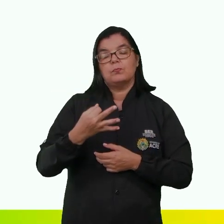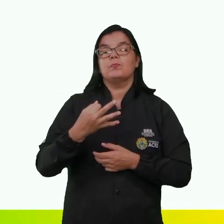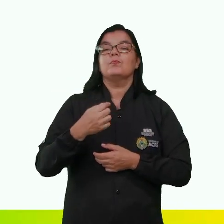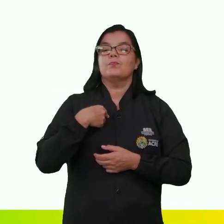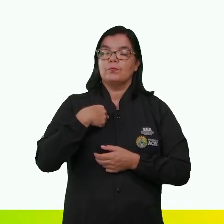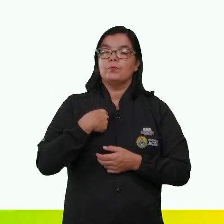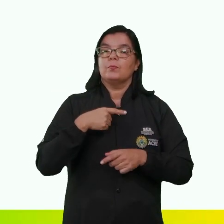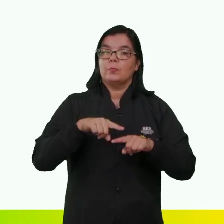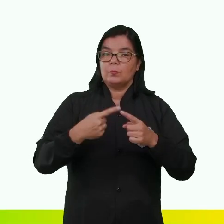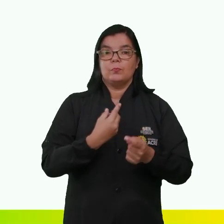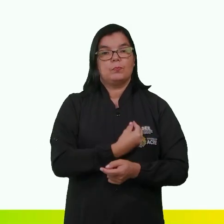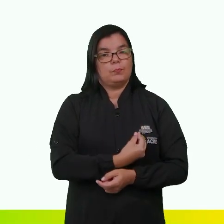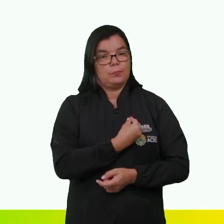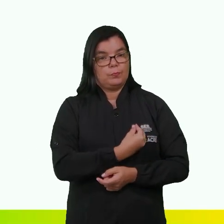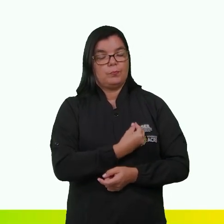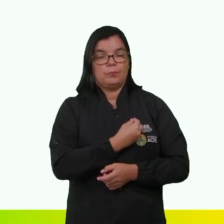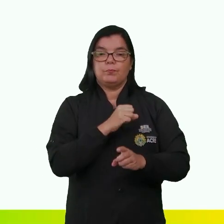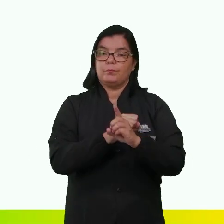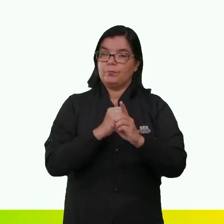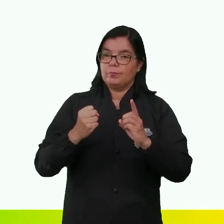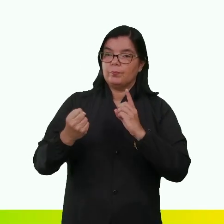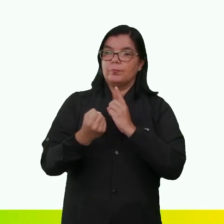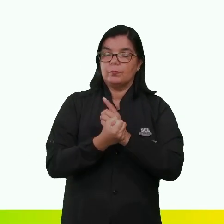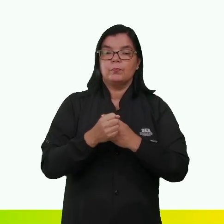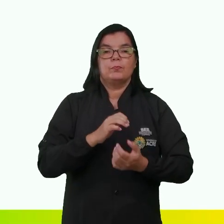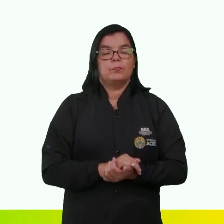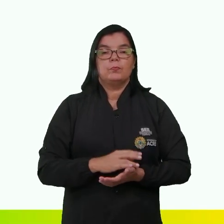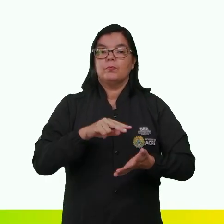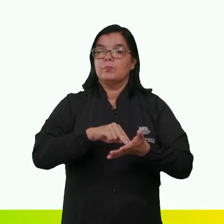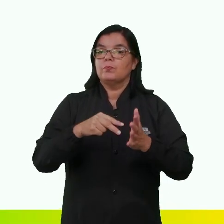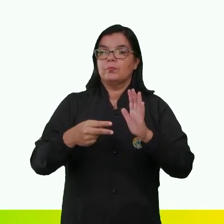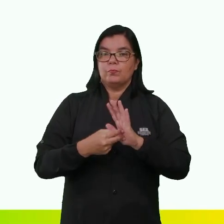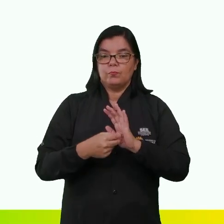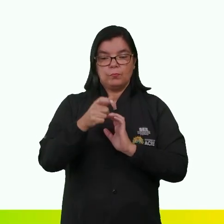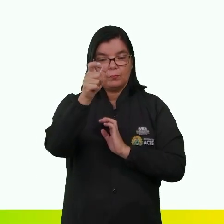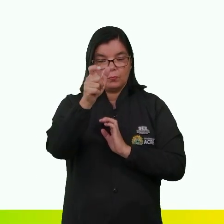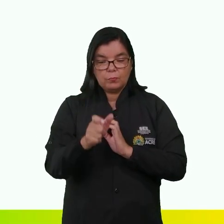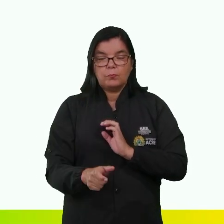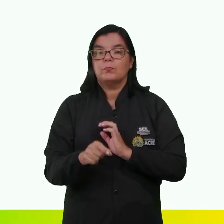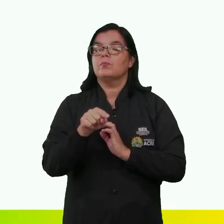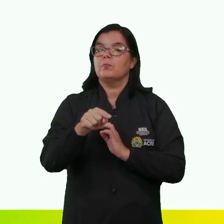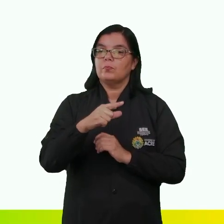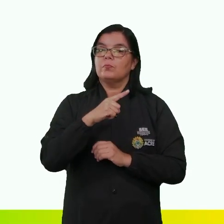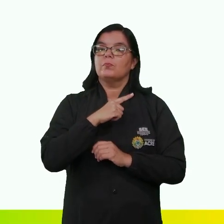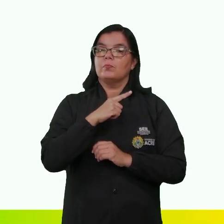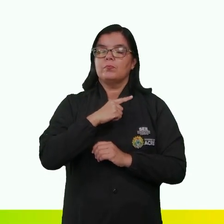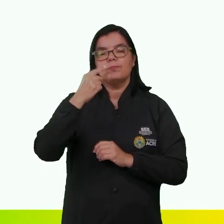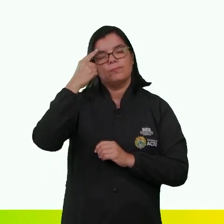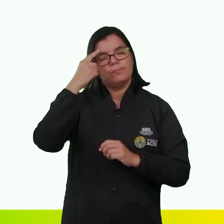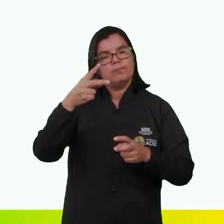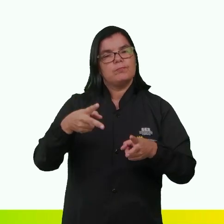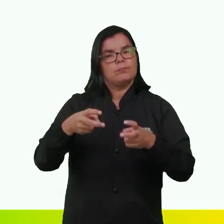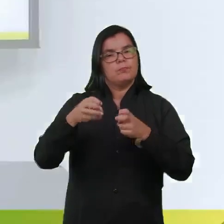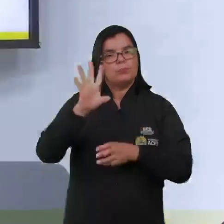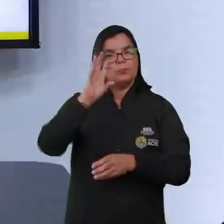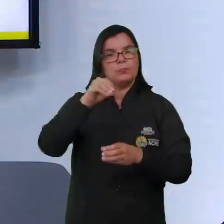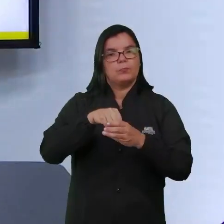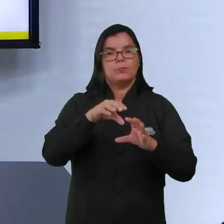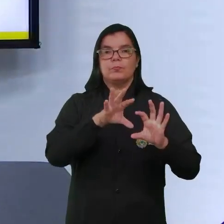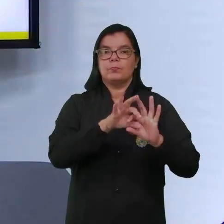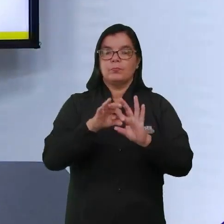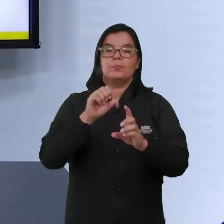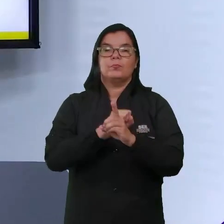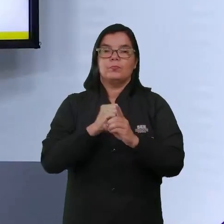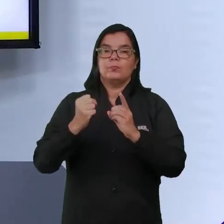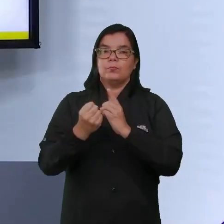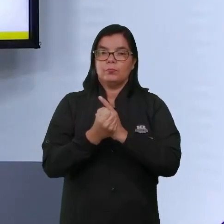letal para a convivência social. Ou seja, o indivíduo, ele tem que se perceber dentro do contexto social